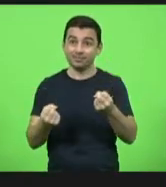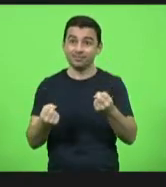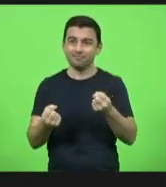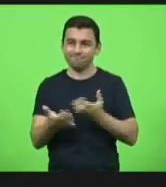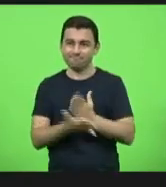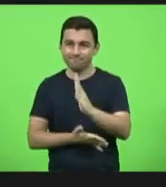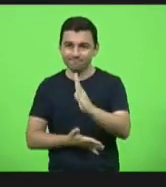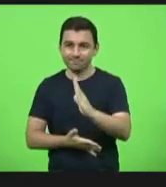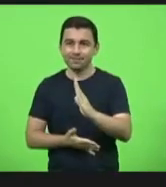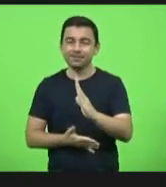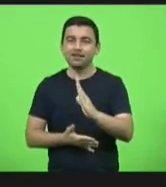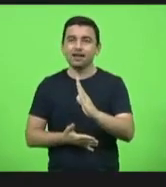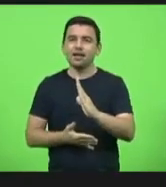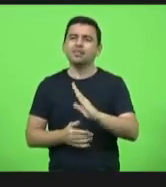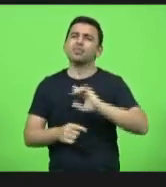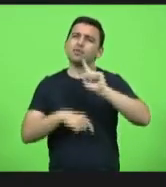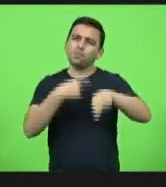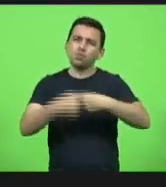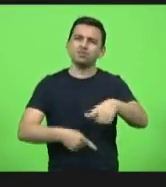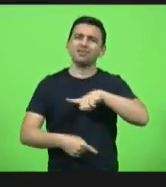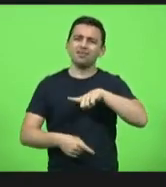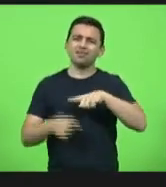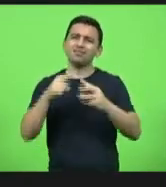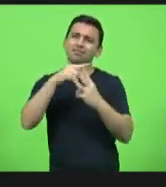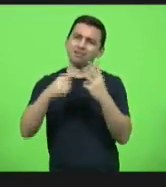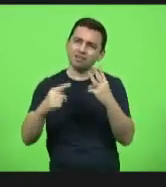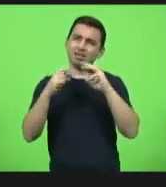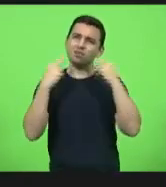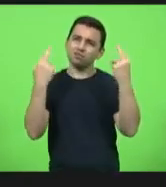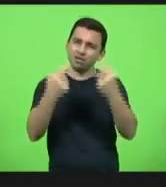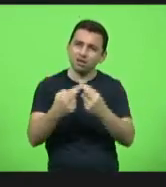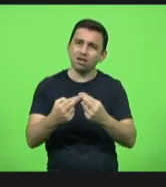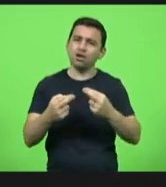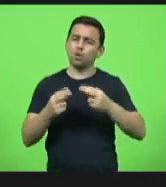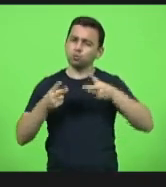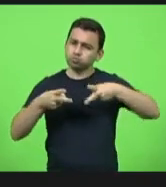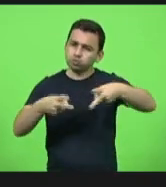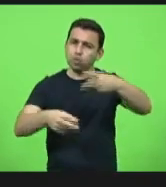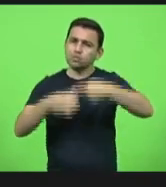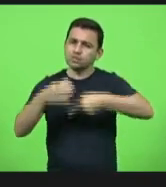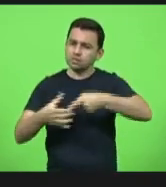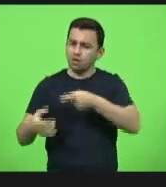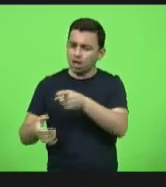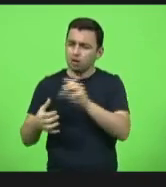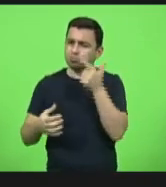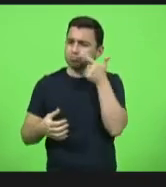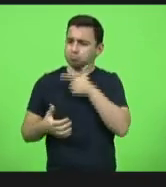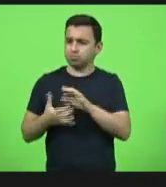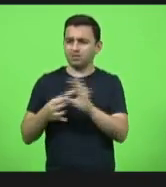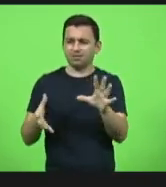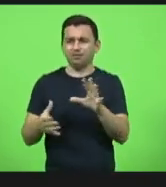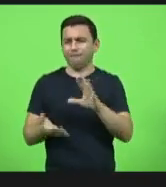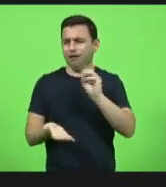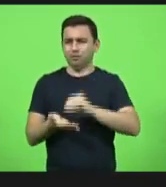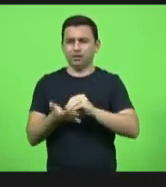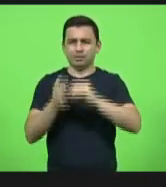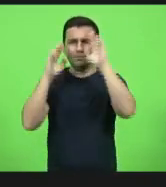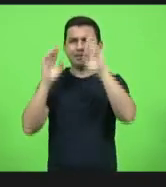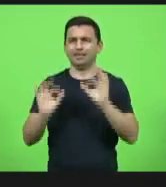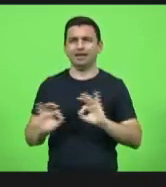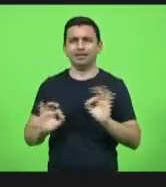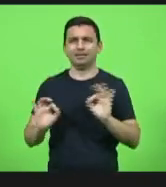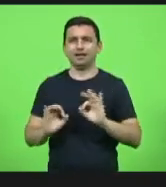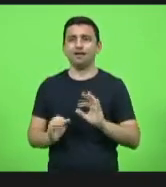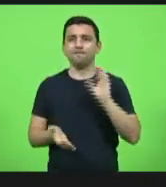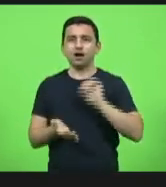plenário, ele vai ainda conferir 3 reuniões para a comissão deliberar. E isso não é falta de respeito nenhum. Se fosse falta